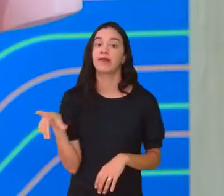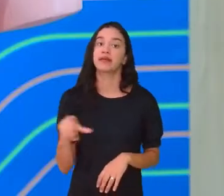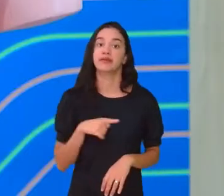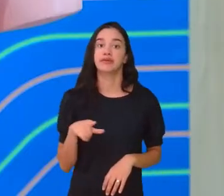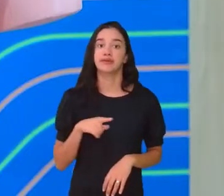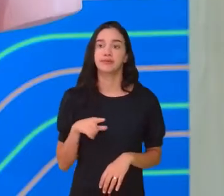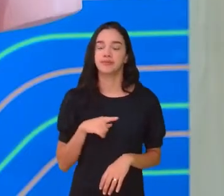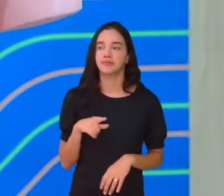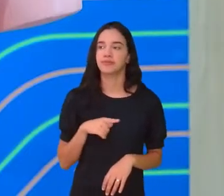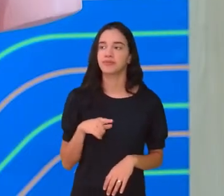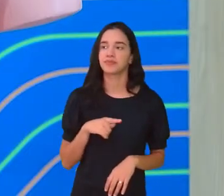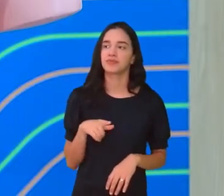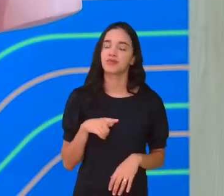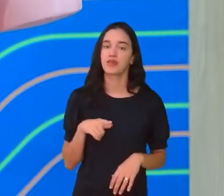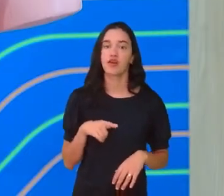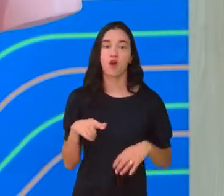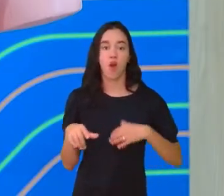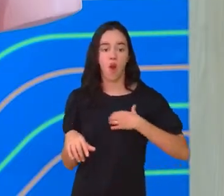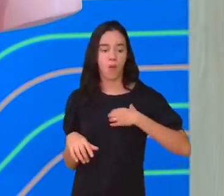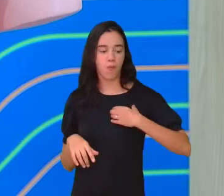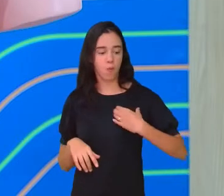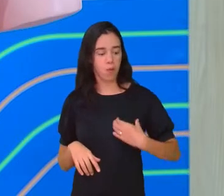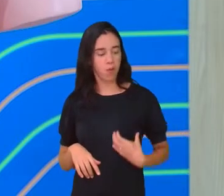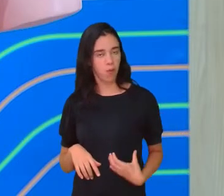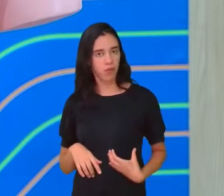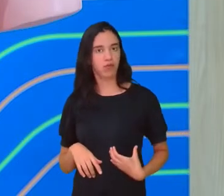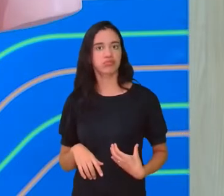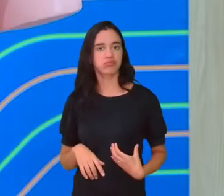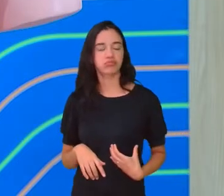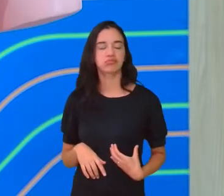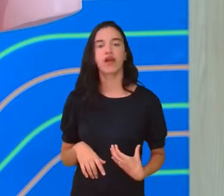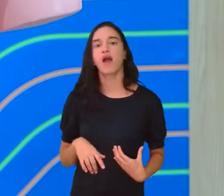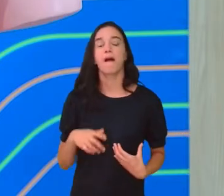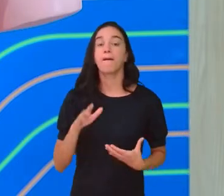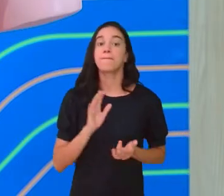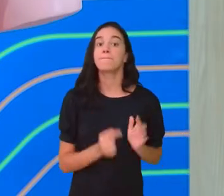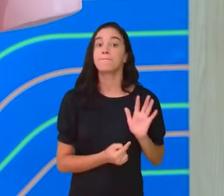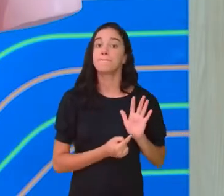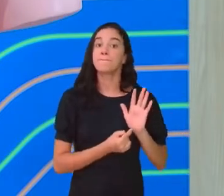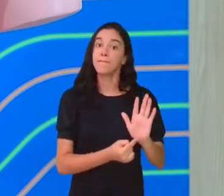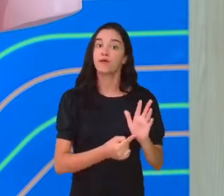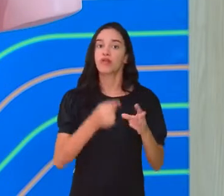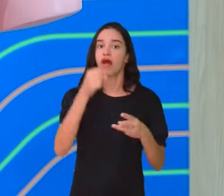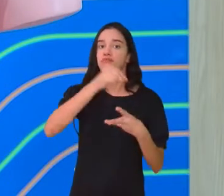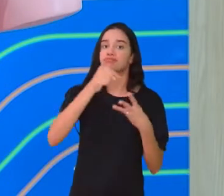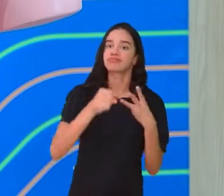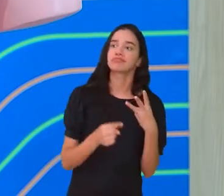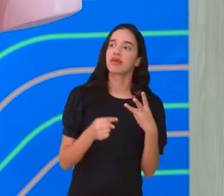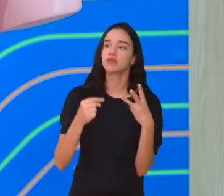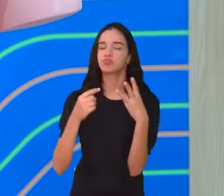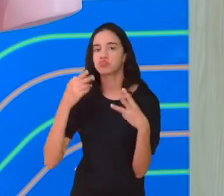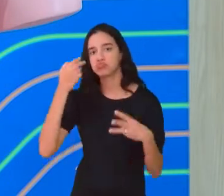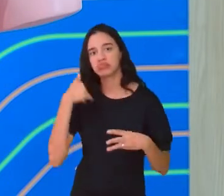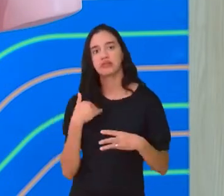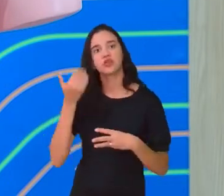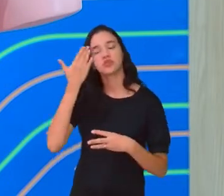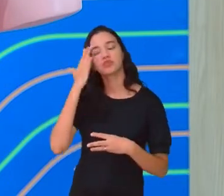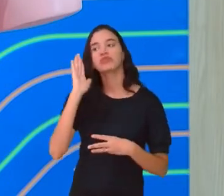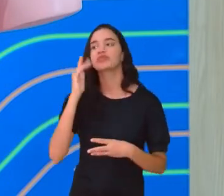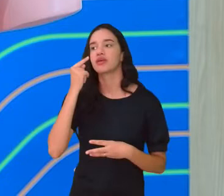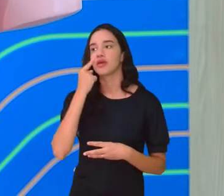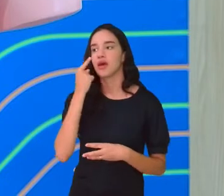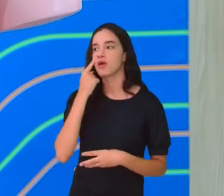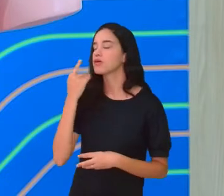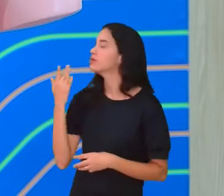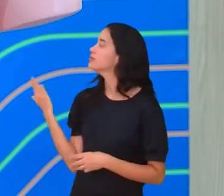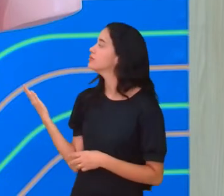tenho o pulmão direito, né? Ele apresenta 3 lobos, não sei se dá para vocês verem uma linhazinha aqui,